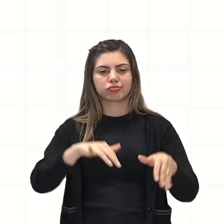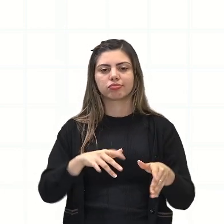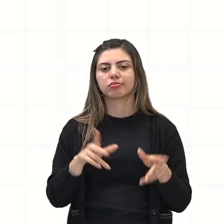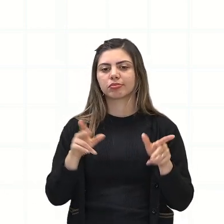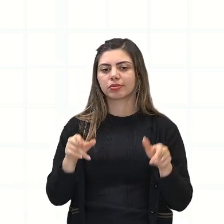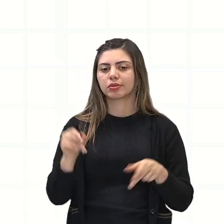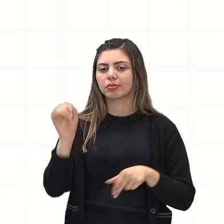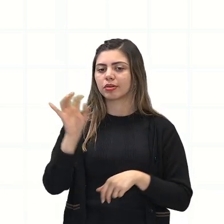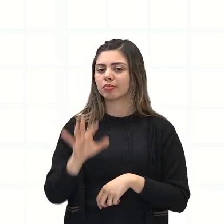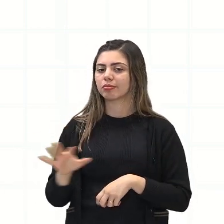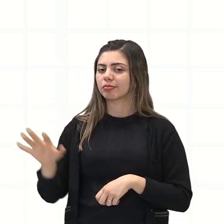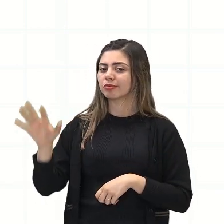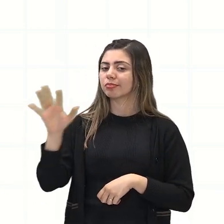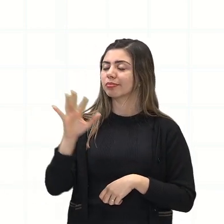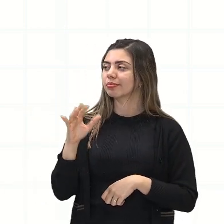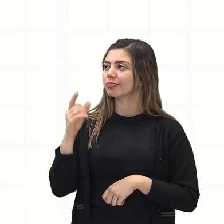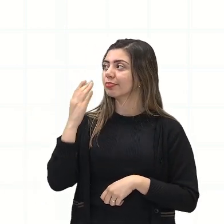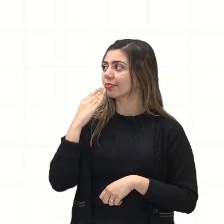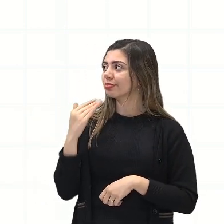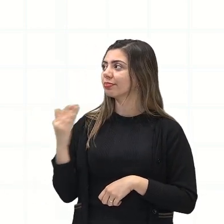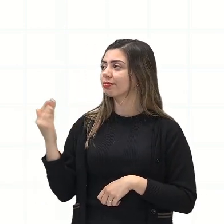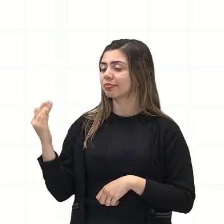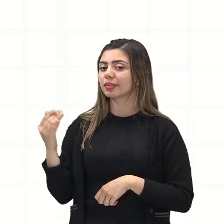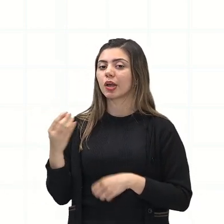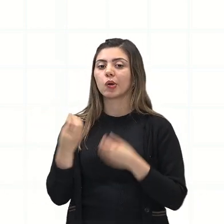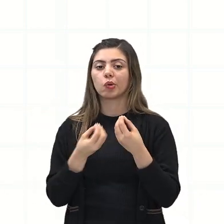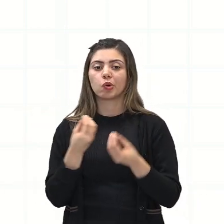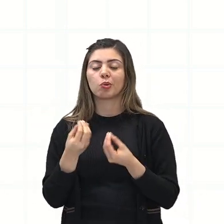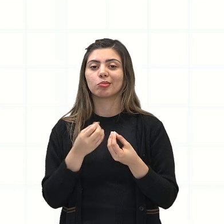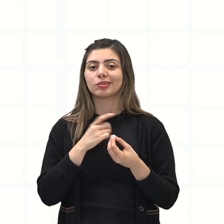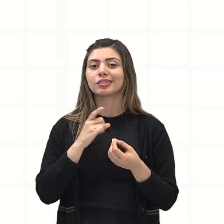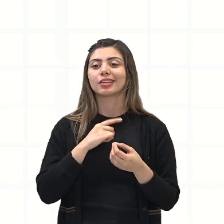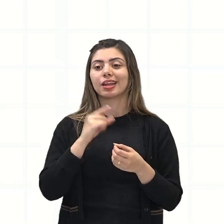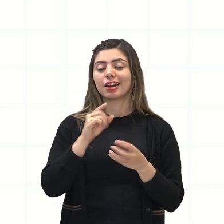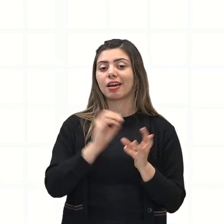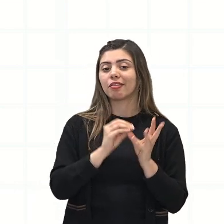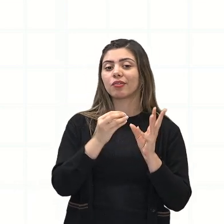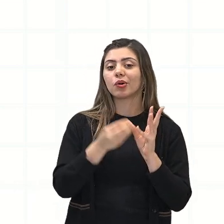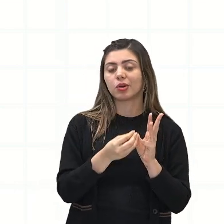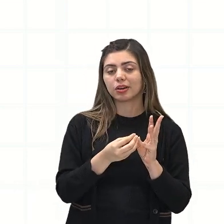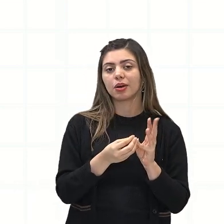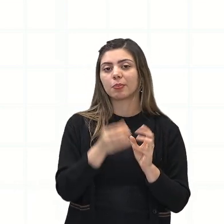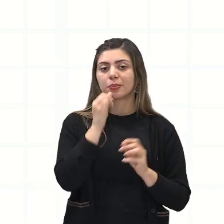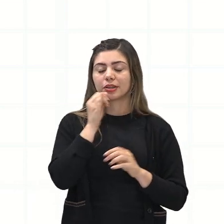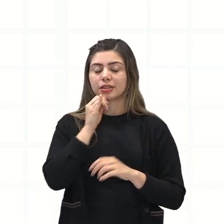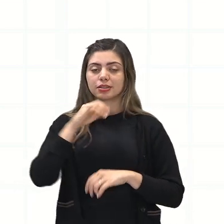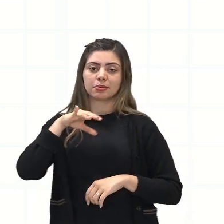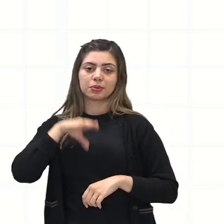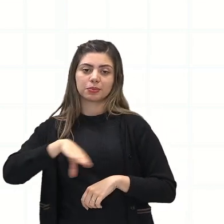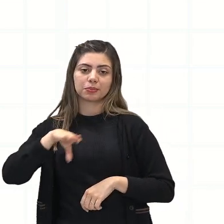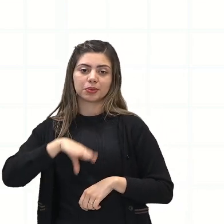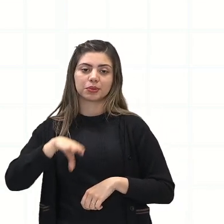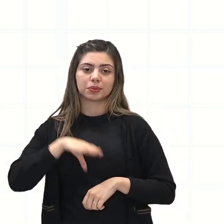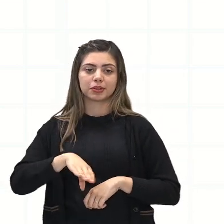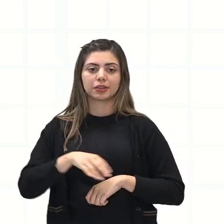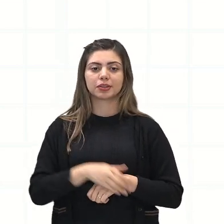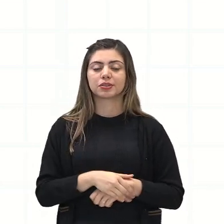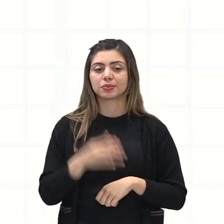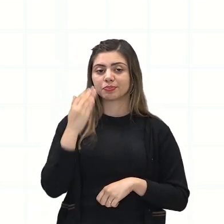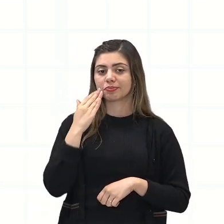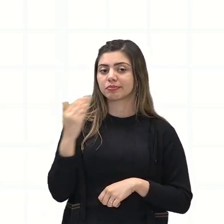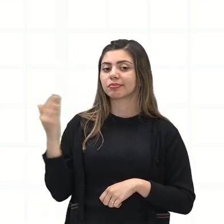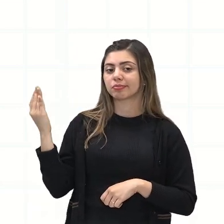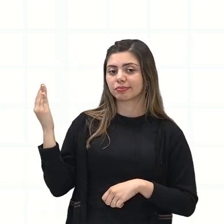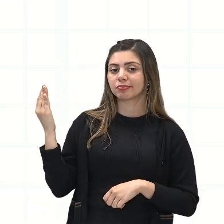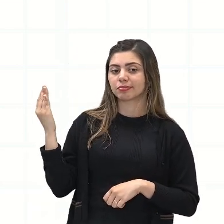essa representação de onde essas vogais se encontram, como se fosse na língua. E eu tenho o in,